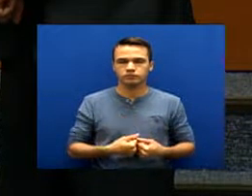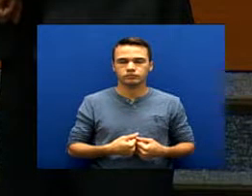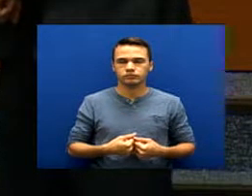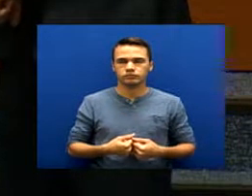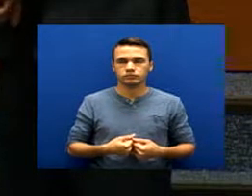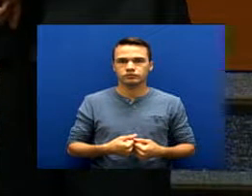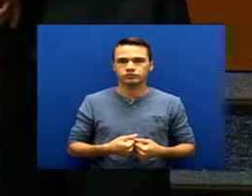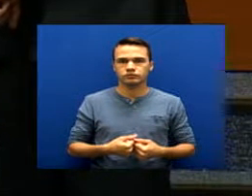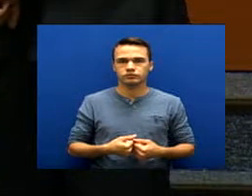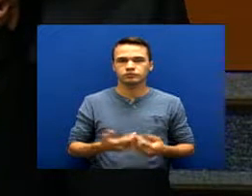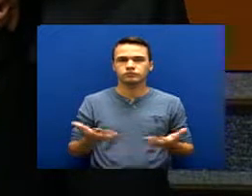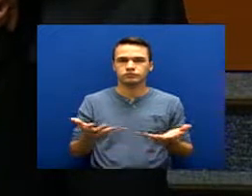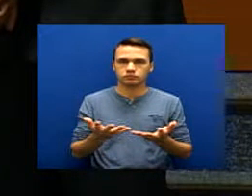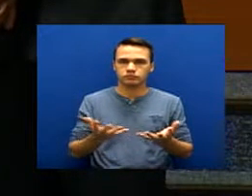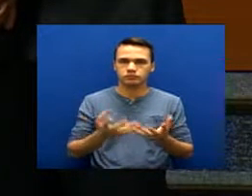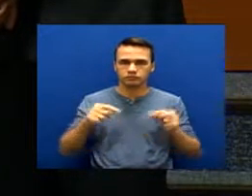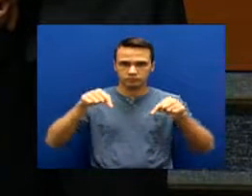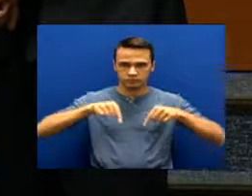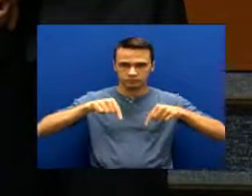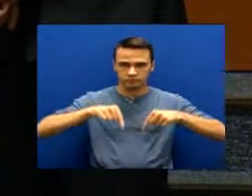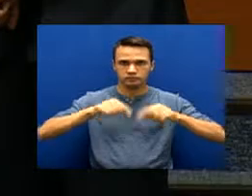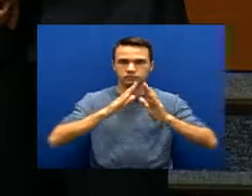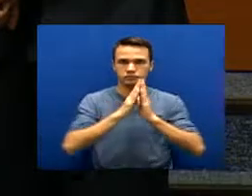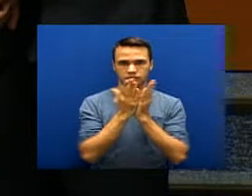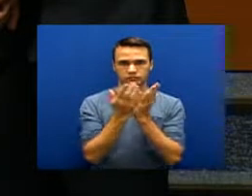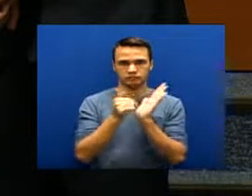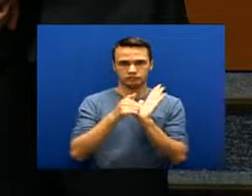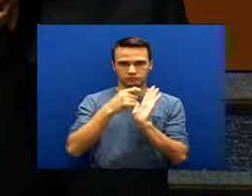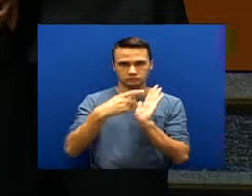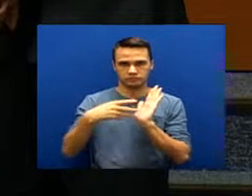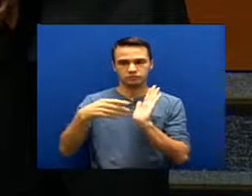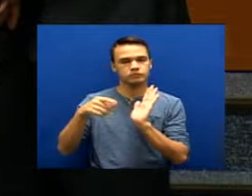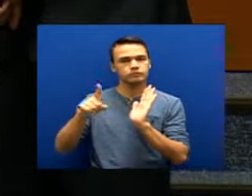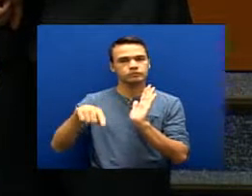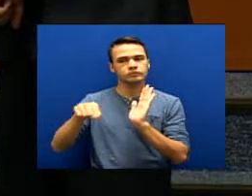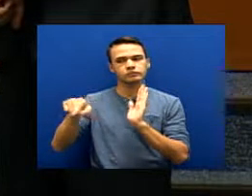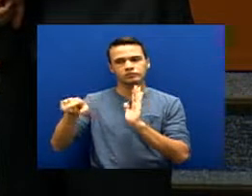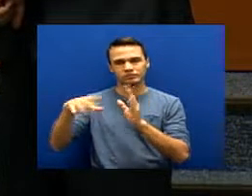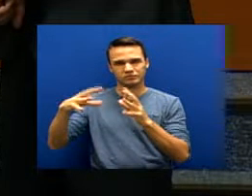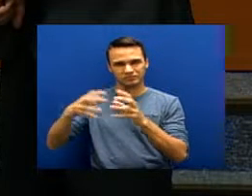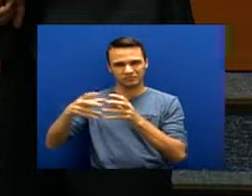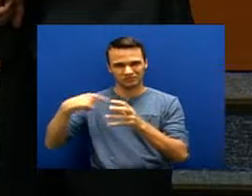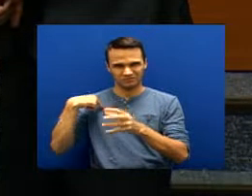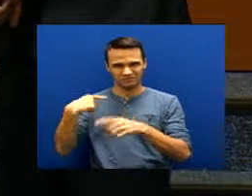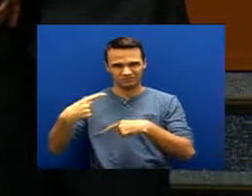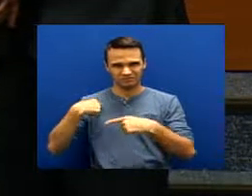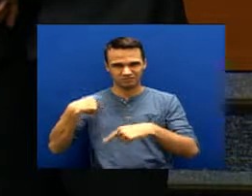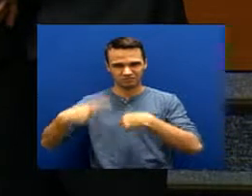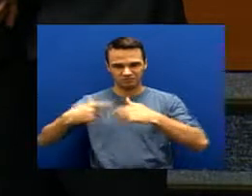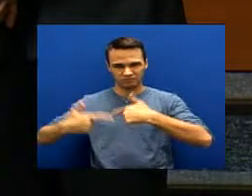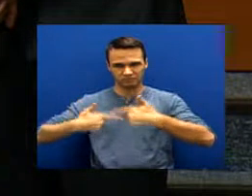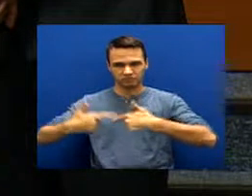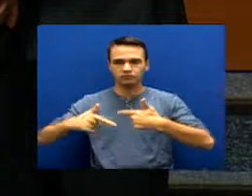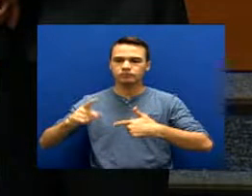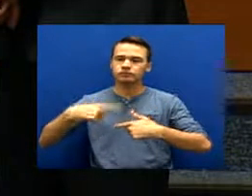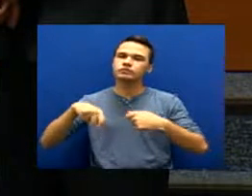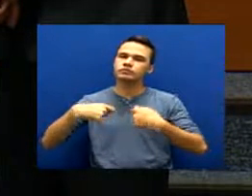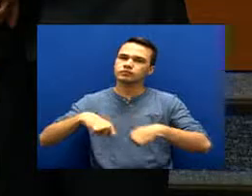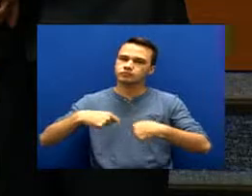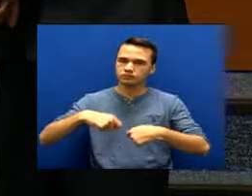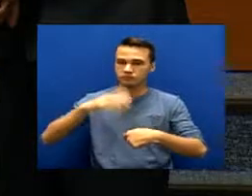do Menor em Sorocaba. Associação Dom Luciano, responsável por 3 unidades em gestão compartilhada com a Fundação Casa.